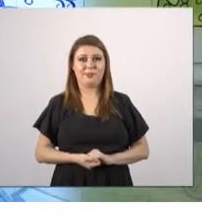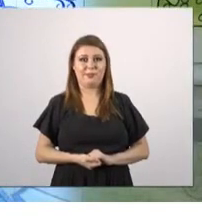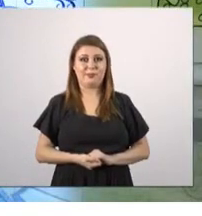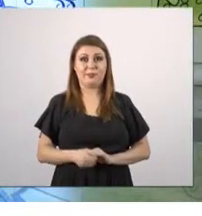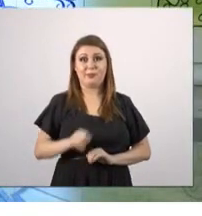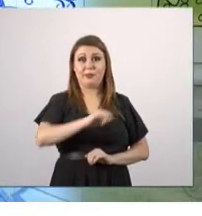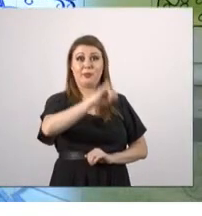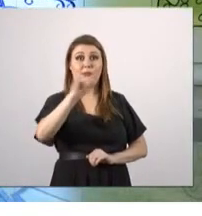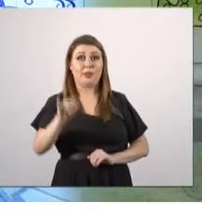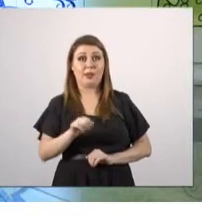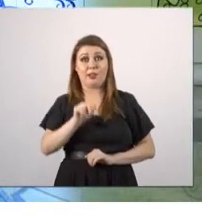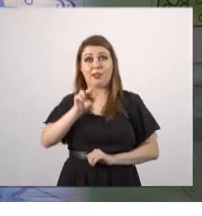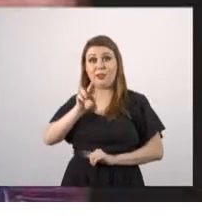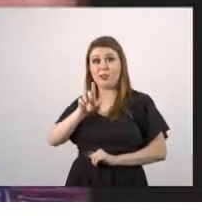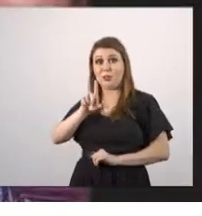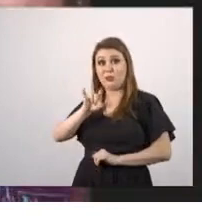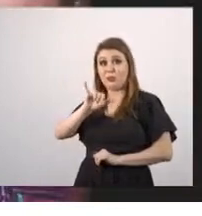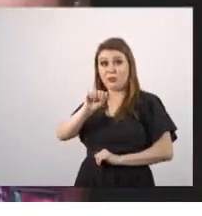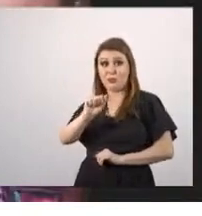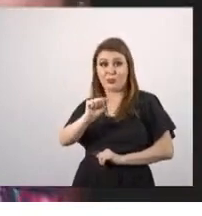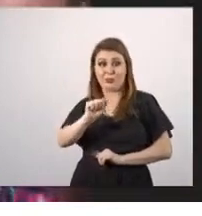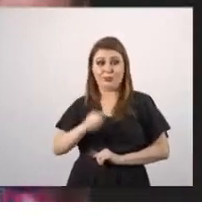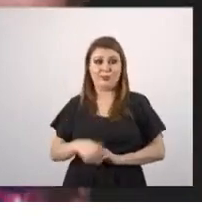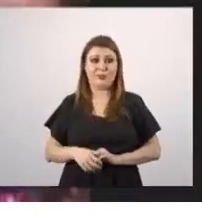Júlia Pupo Gomes.